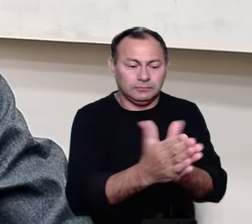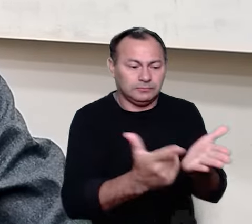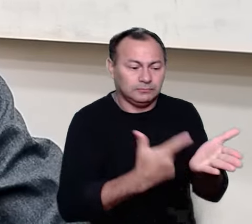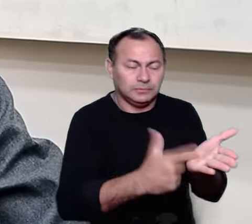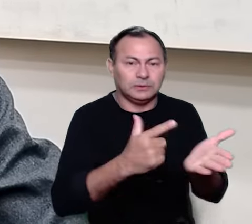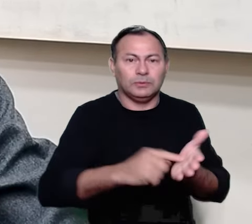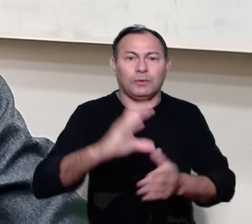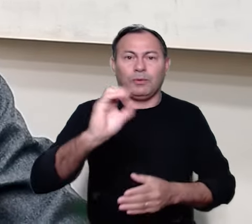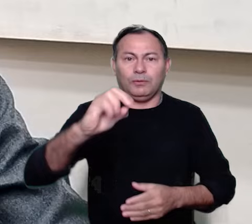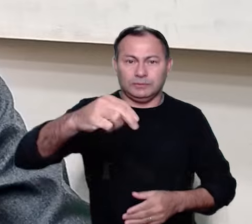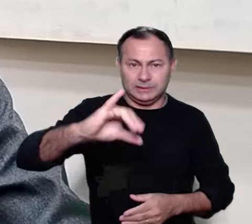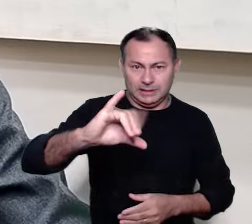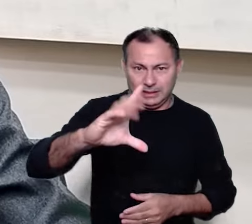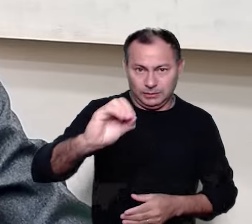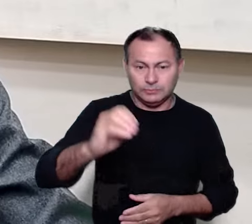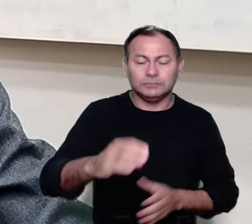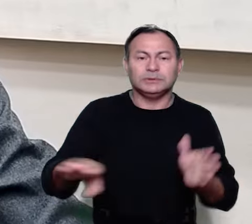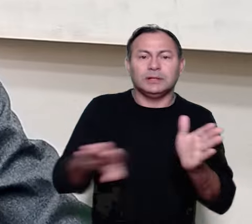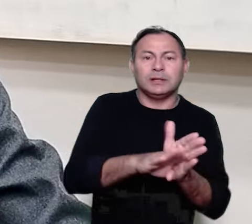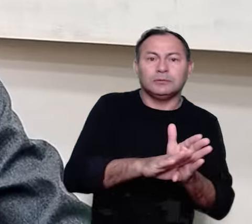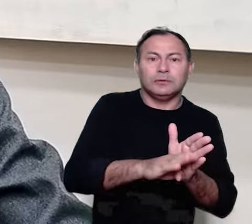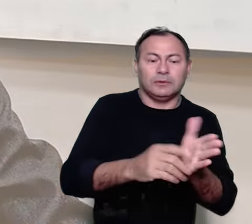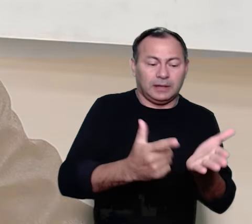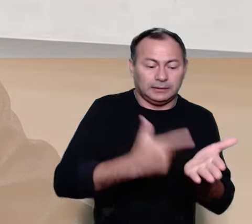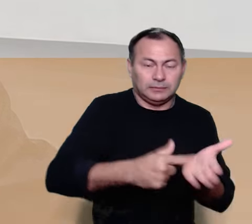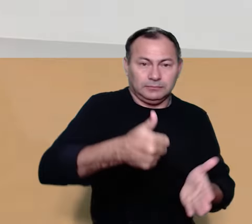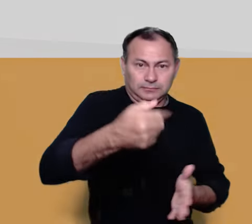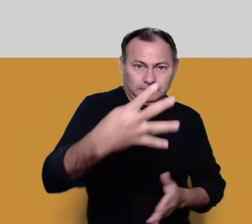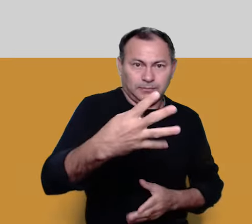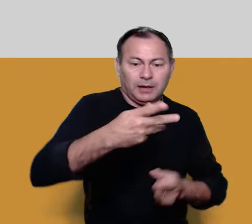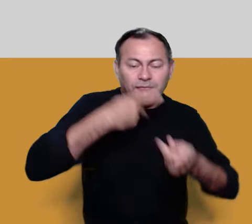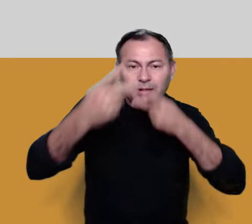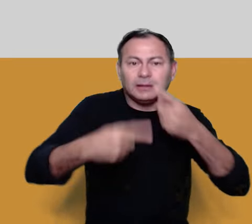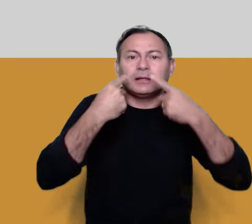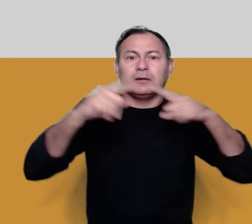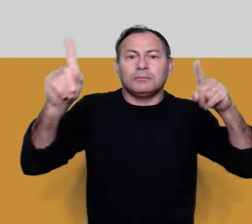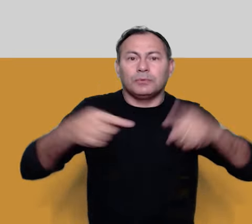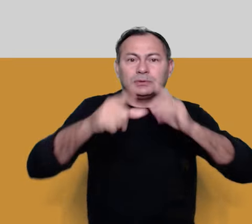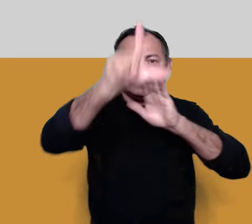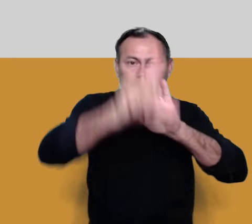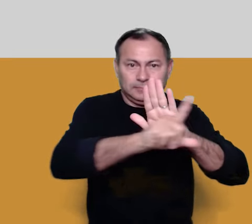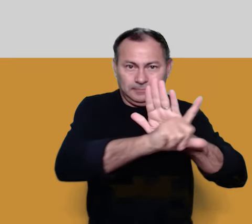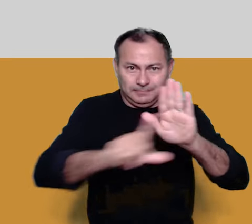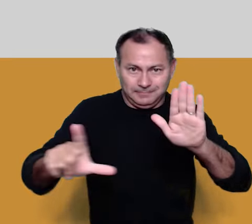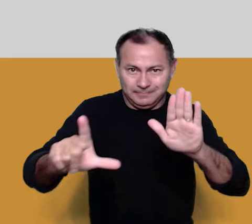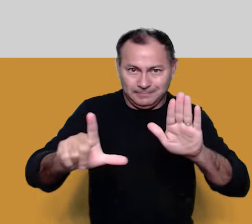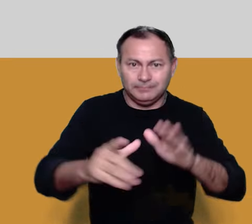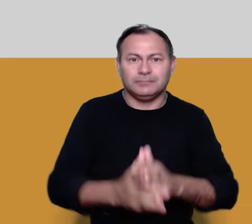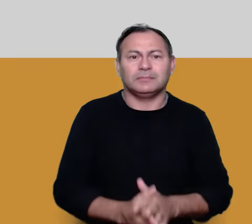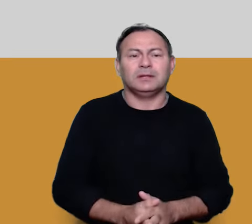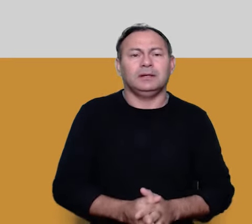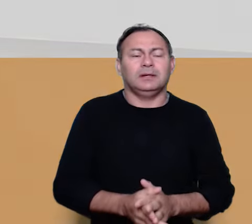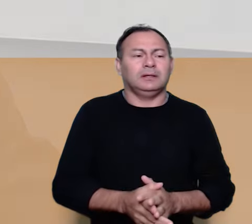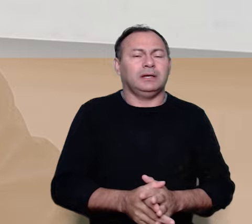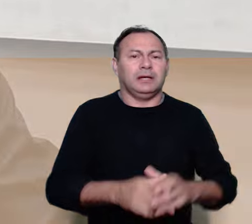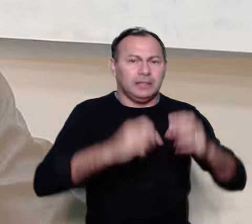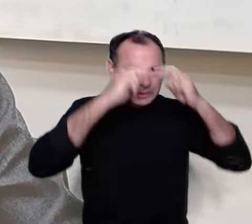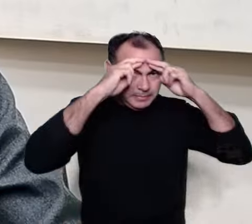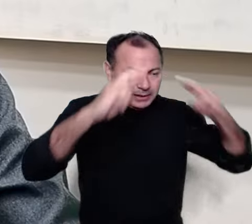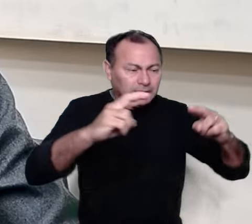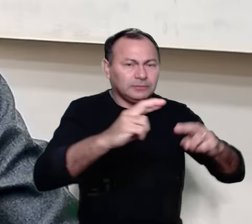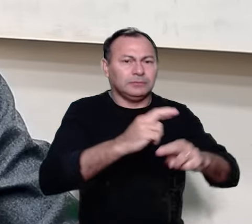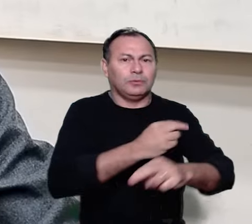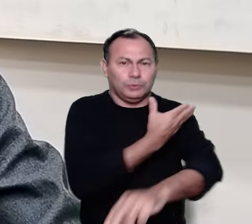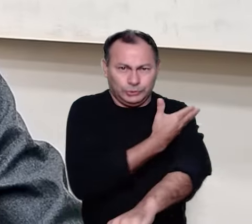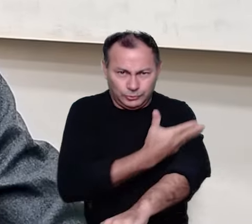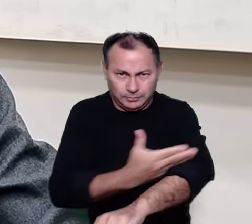Conselho, chegamos ao caderno 14, que trata da música na liturgia. Sem desconsiderar